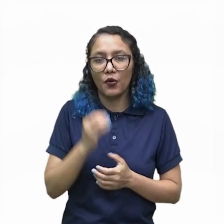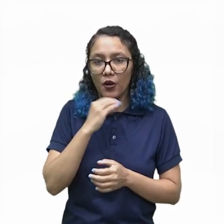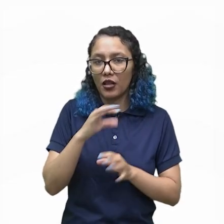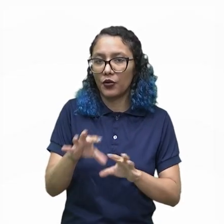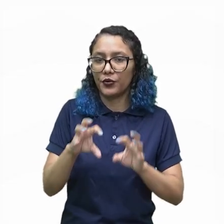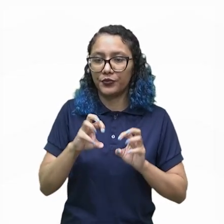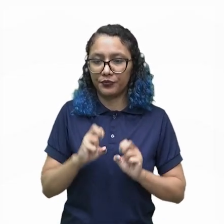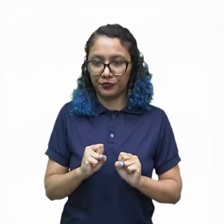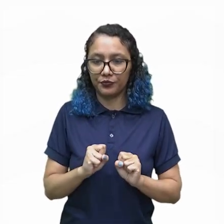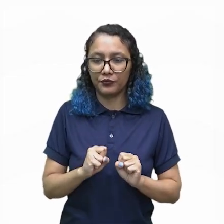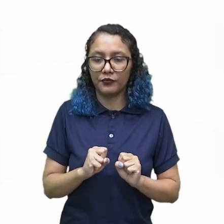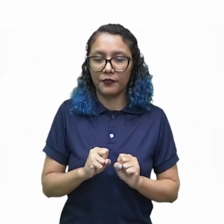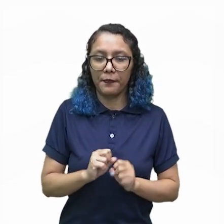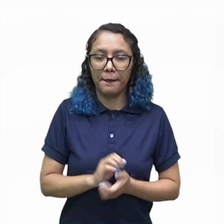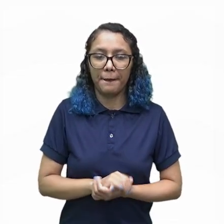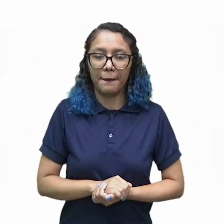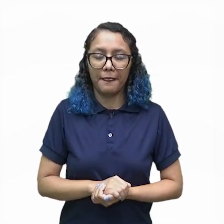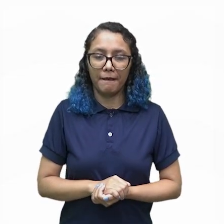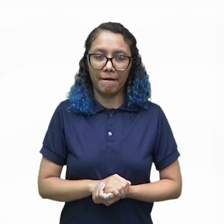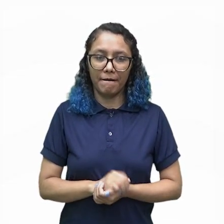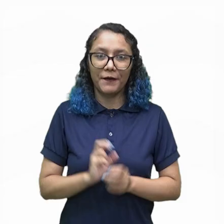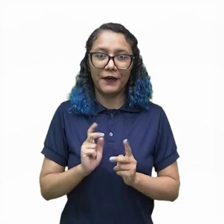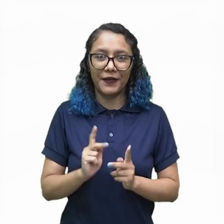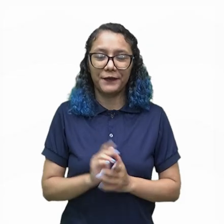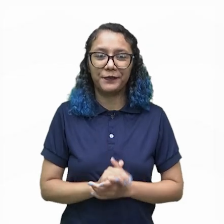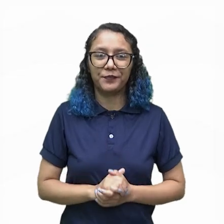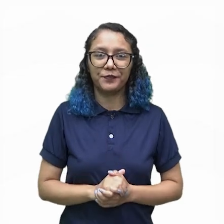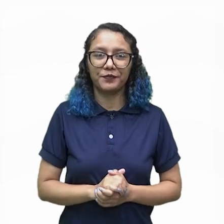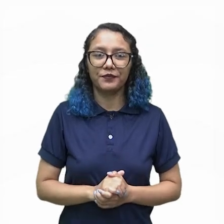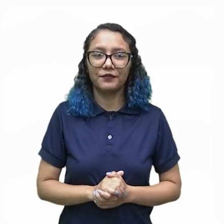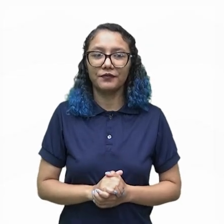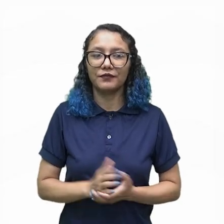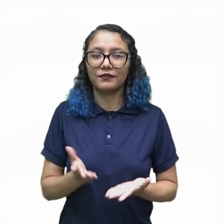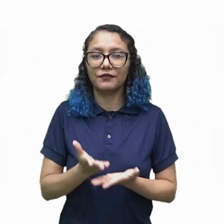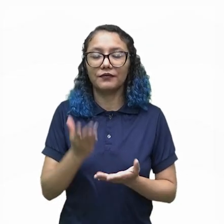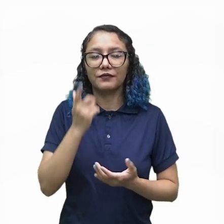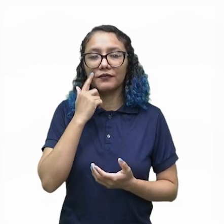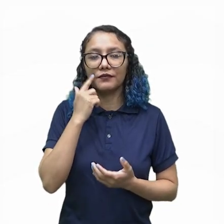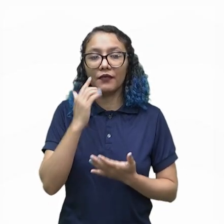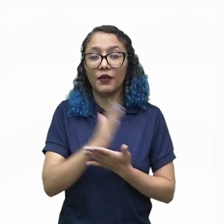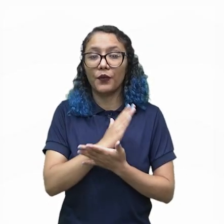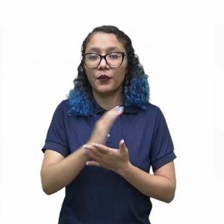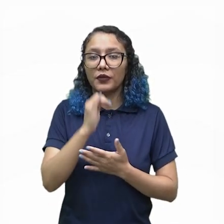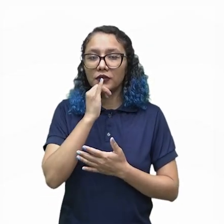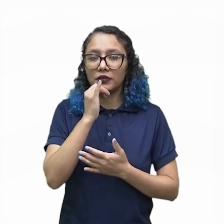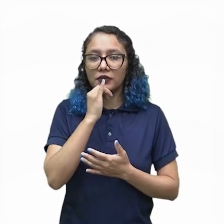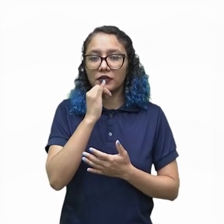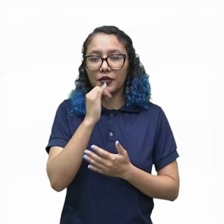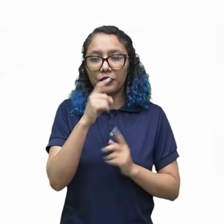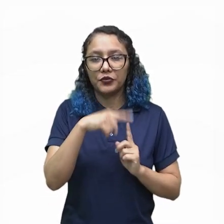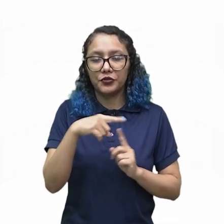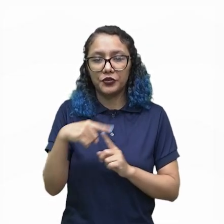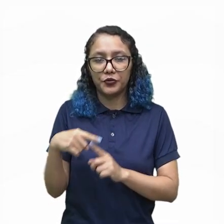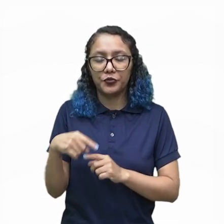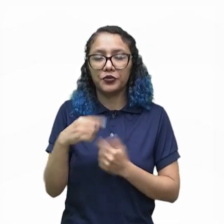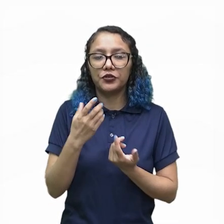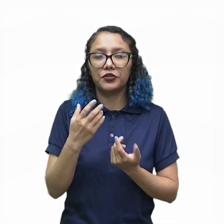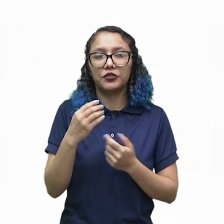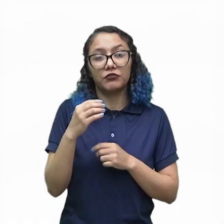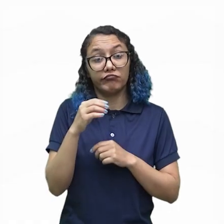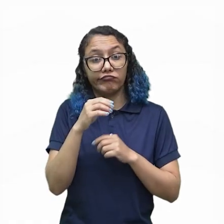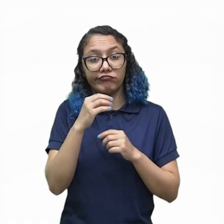do ambiente para o sistema, tá bom? Bora dar uma olhadinha em alguns exemplos de processos endotérmicos